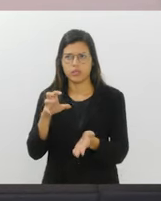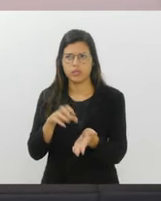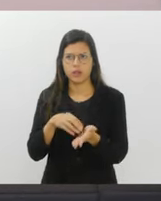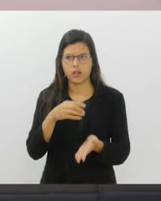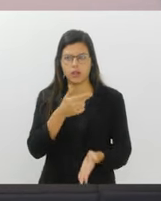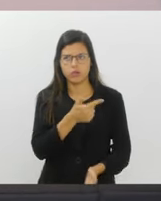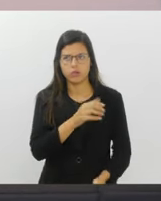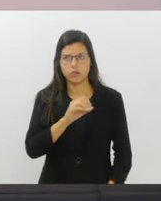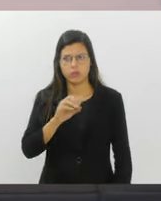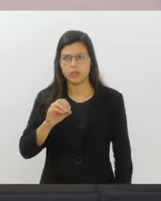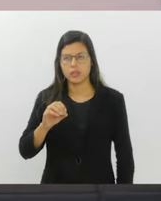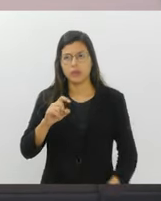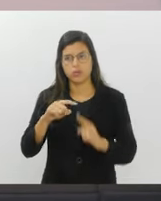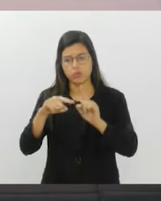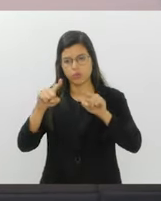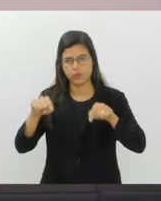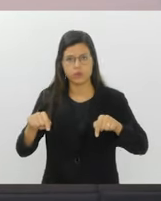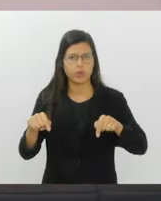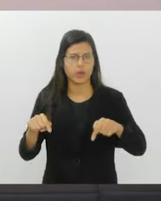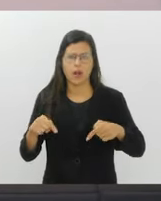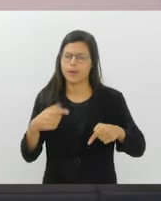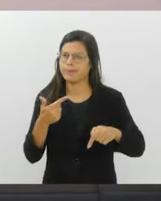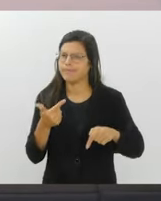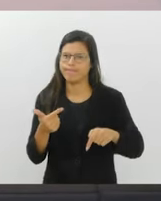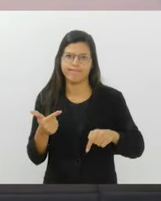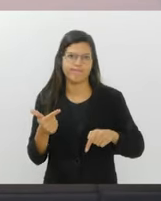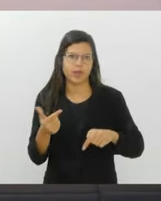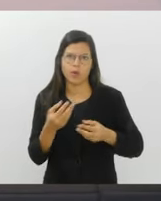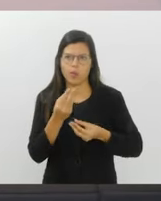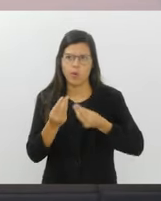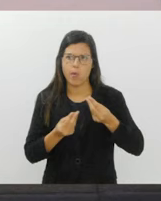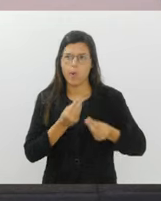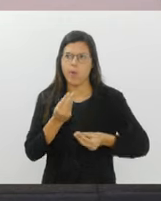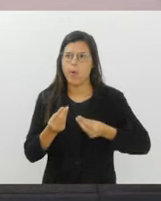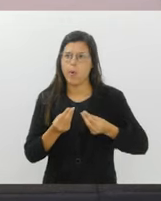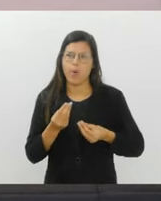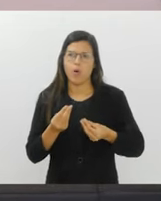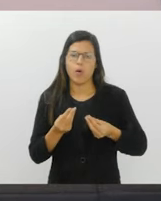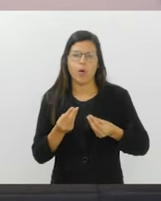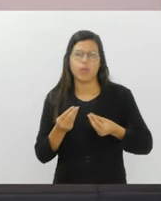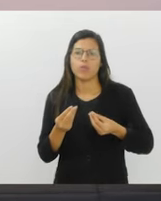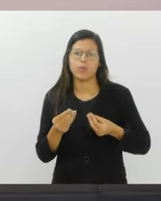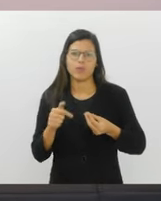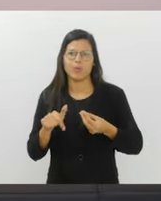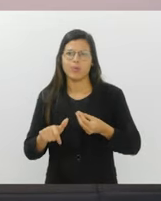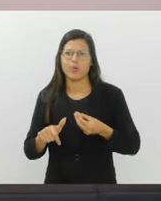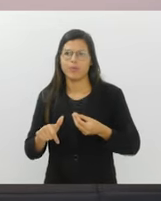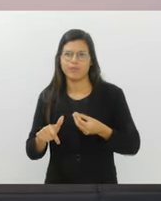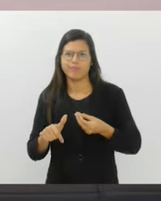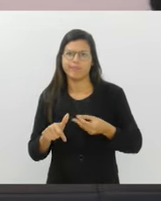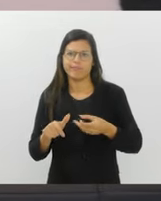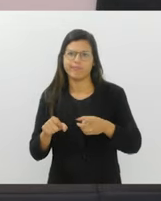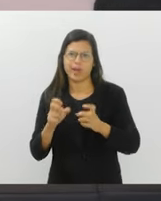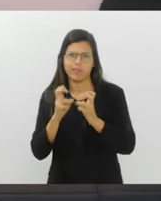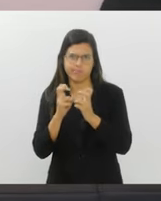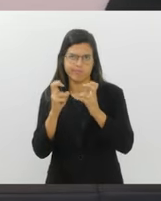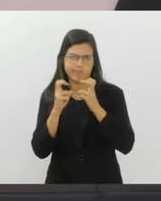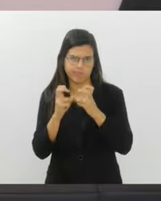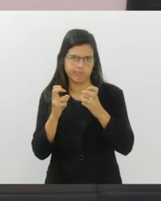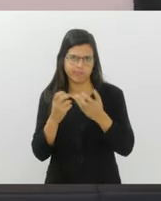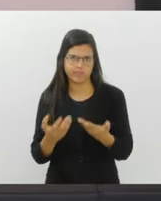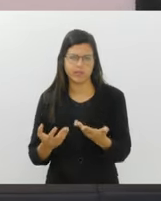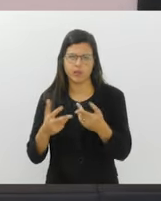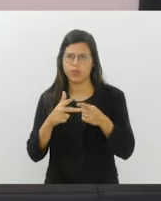200 funcionários, não teria capacidade de, evidentemente, assumir a questão operacional